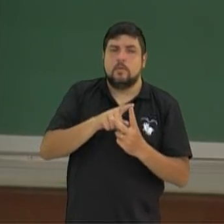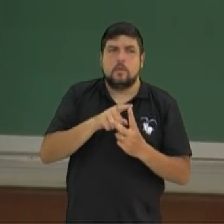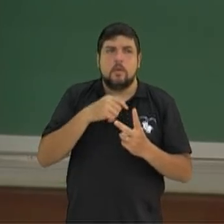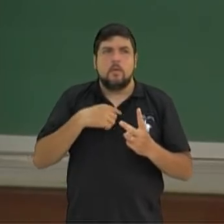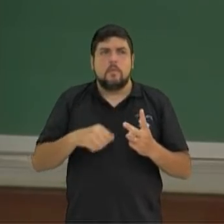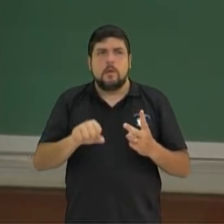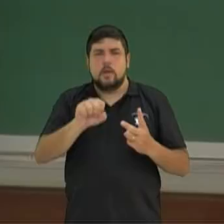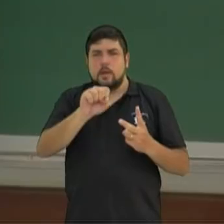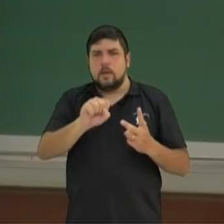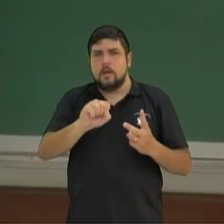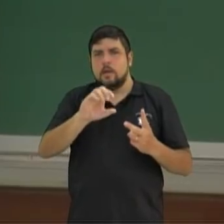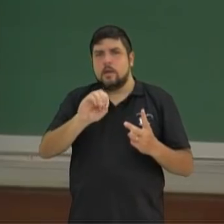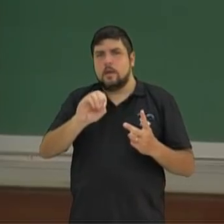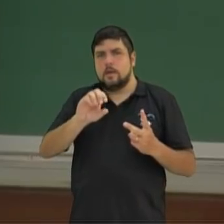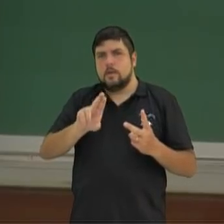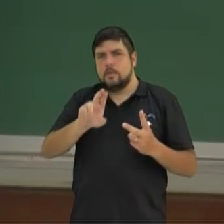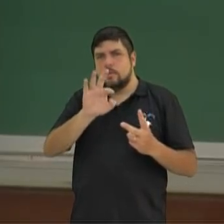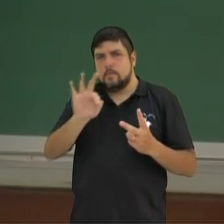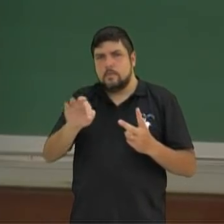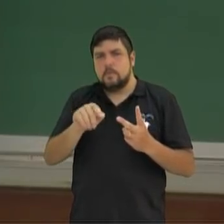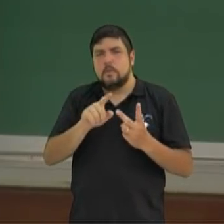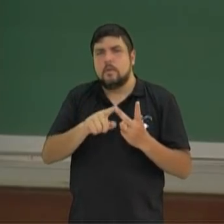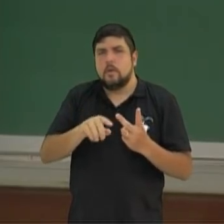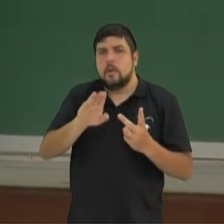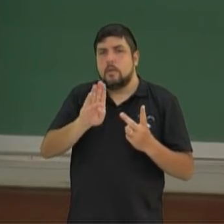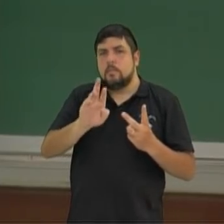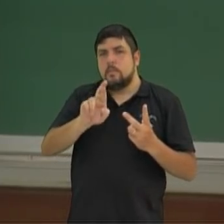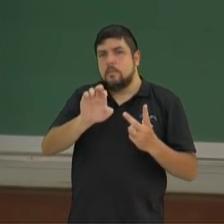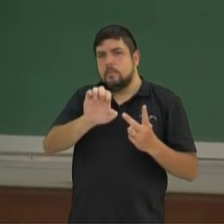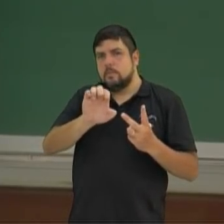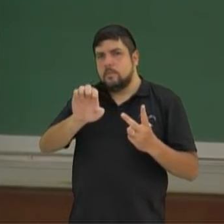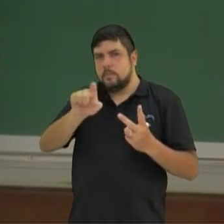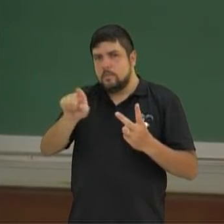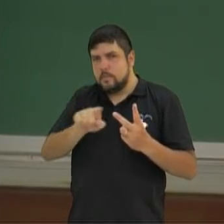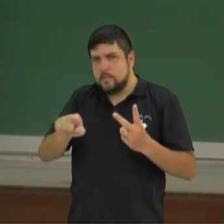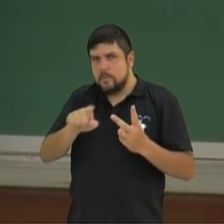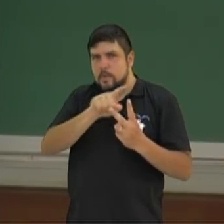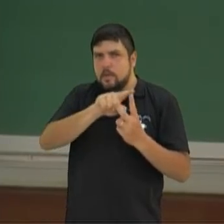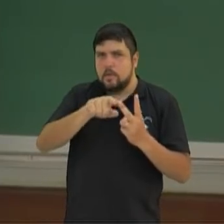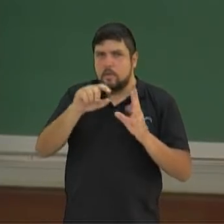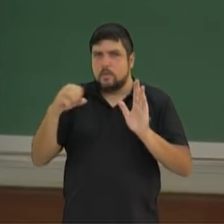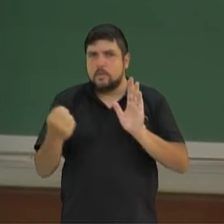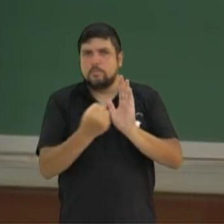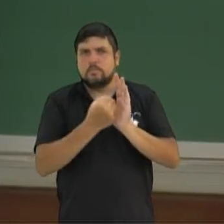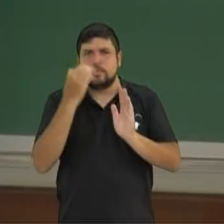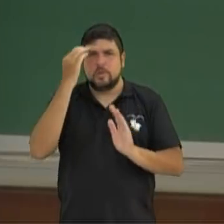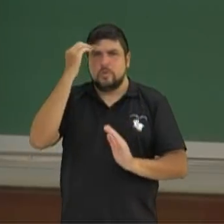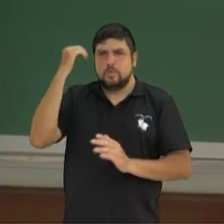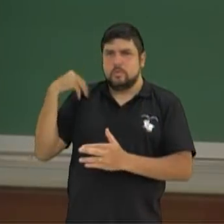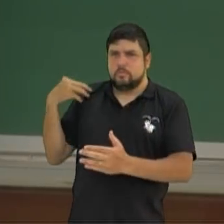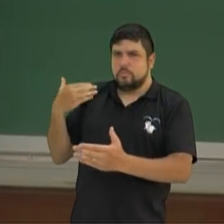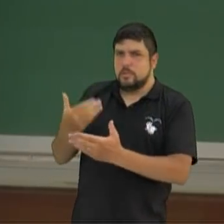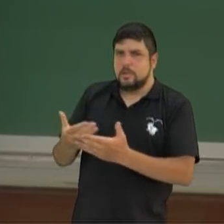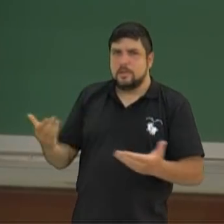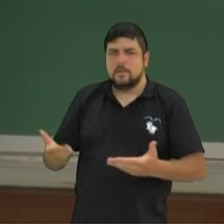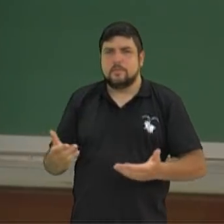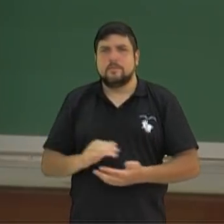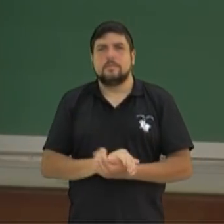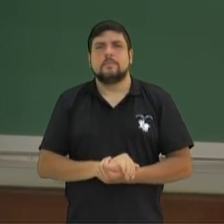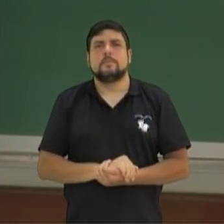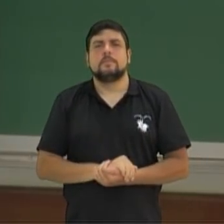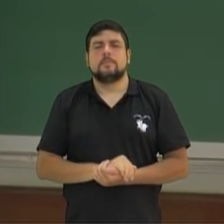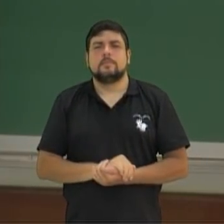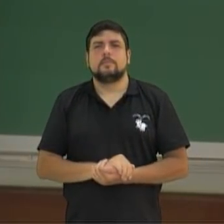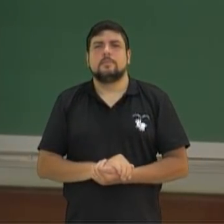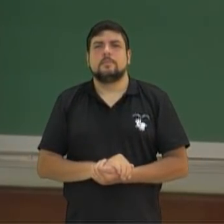a adaptar e a Breeze a primeira fabricada já para o mountain bike, ok? Então essas são as bicicletas